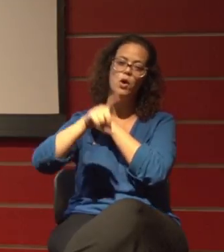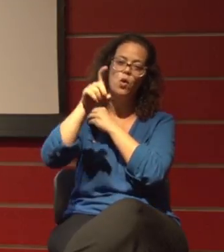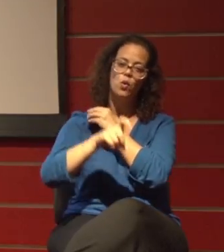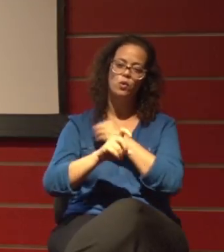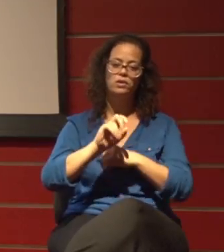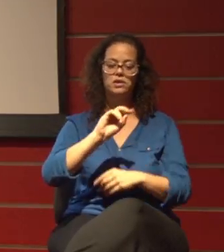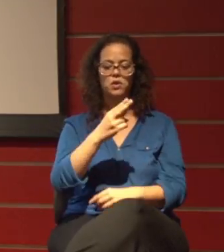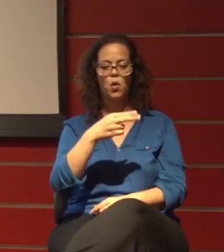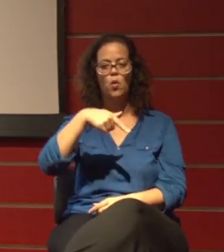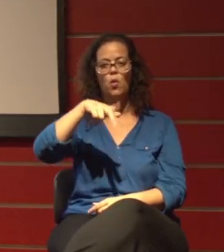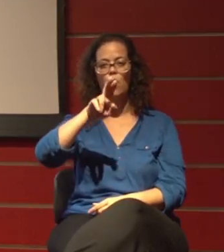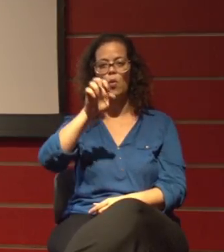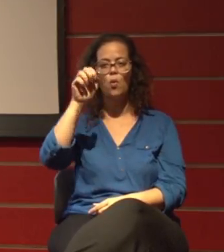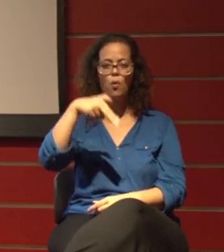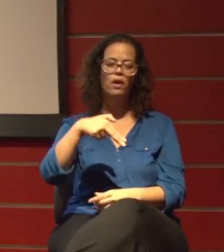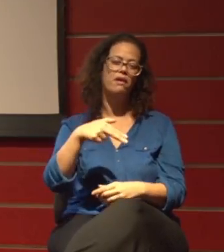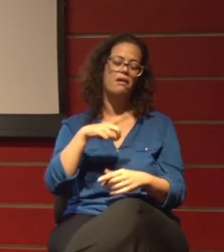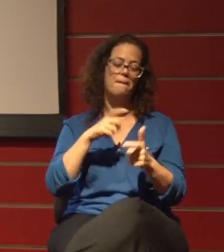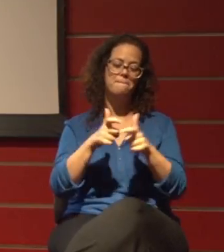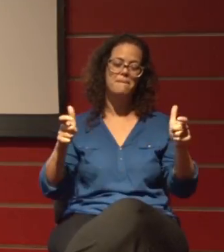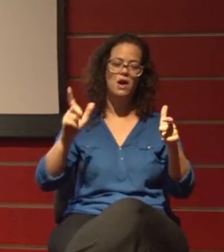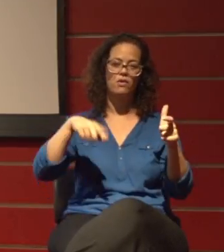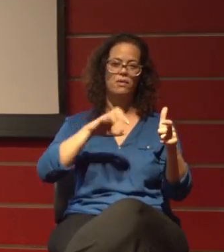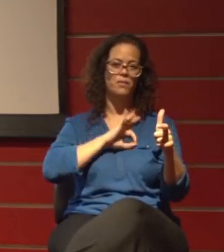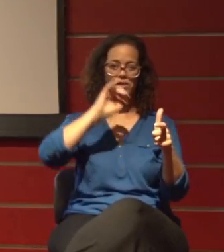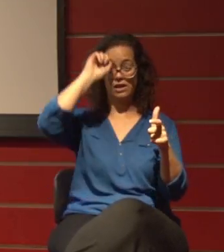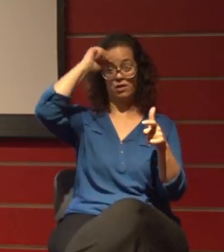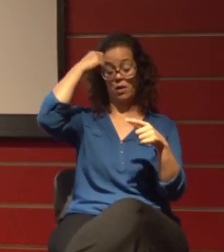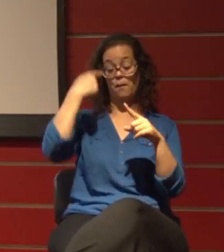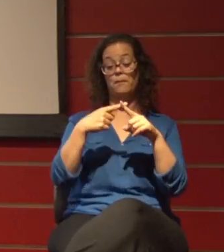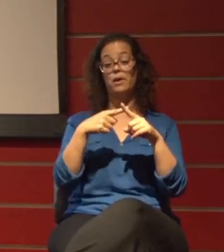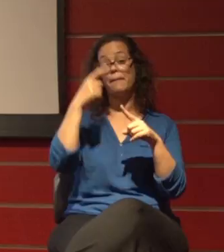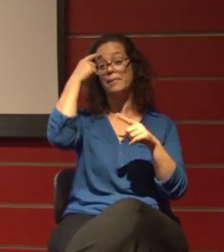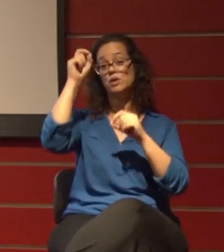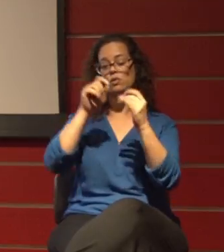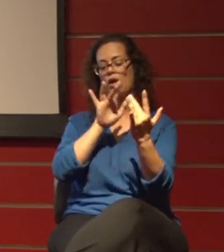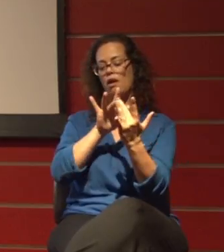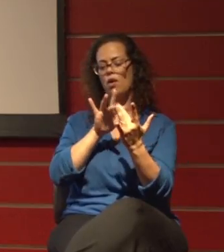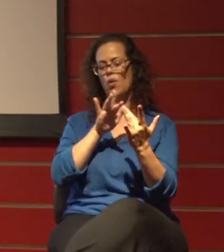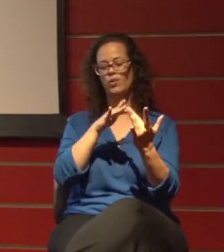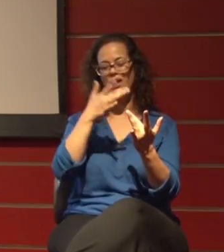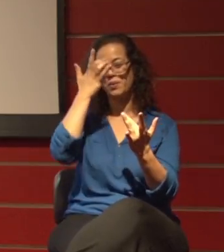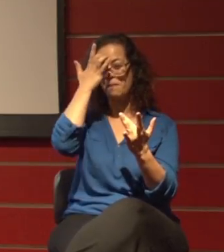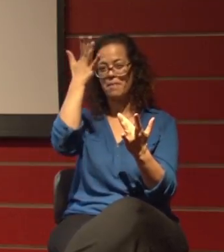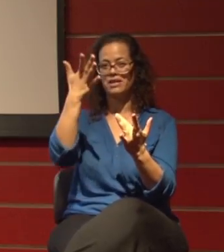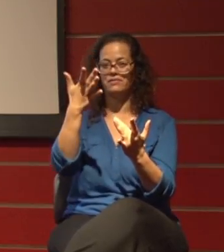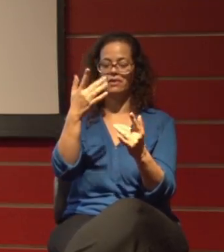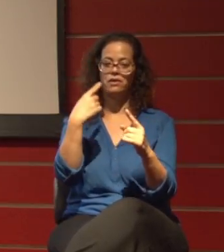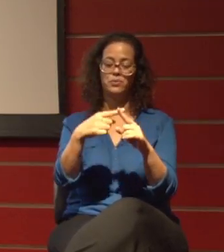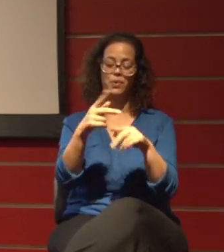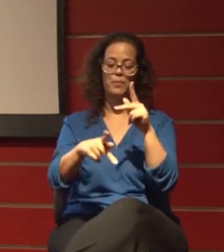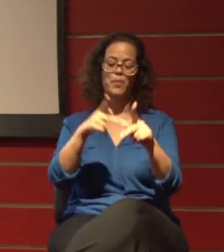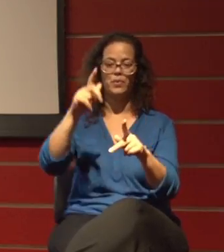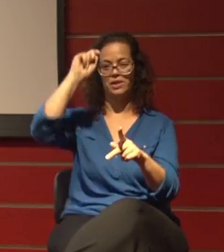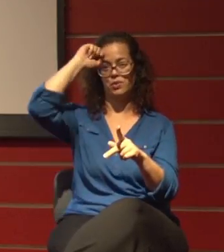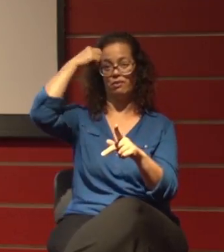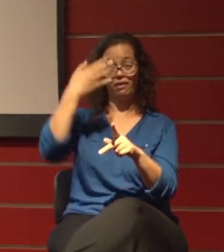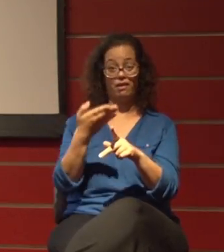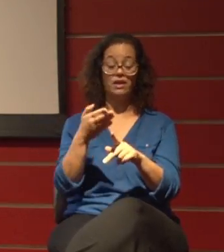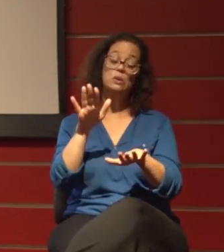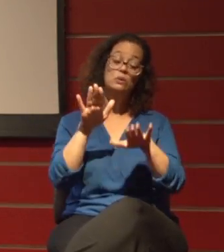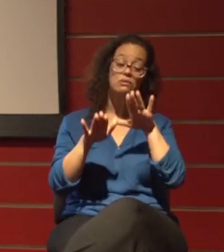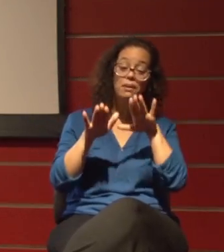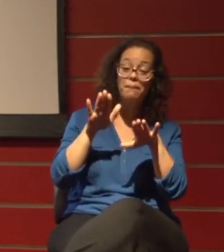maioria de policiais negros porque eles acham que vão saber lidar melhor com a população de maioria Negra né Então